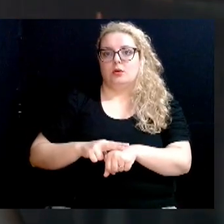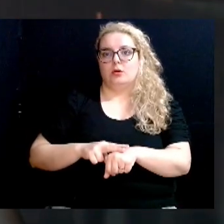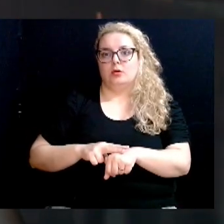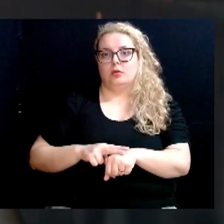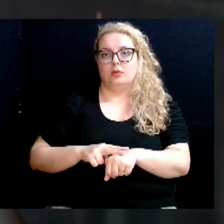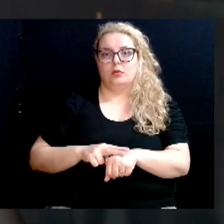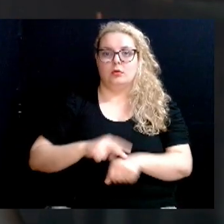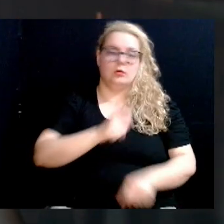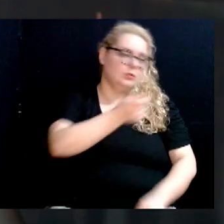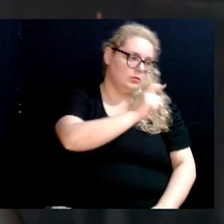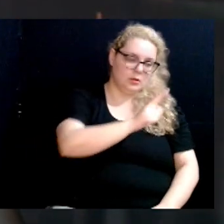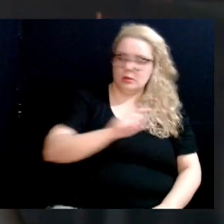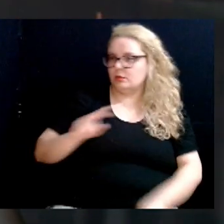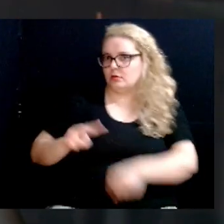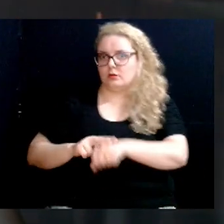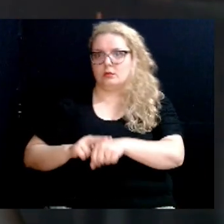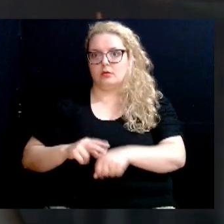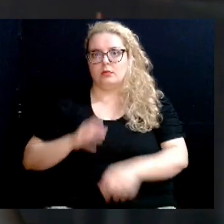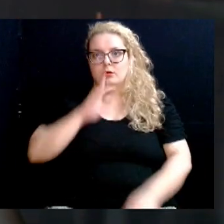vai ter amarelo.